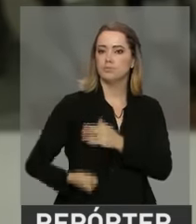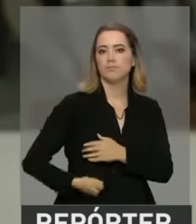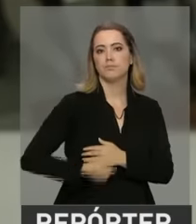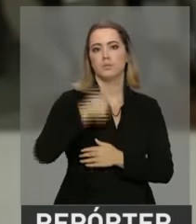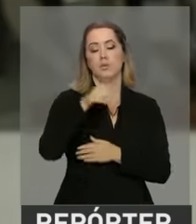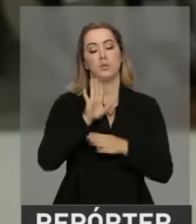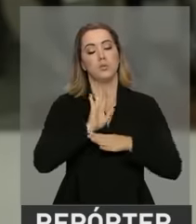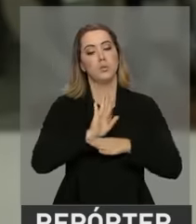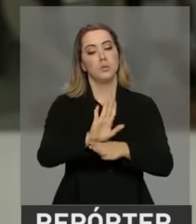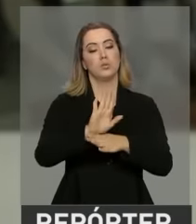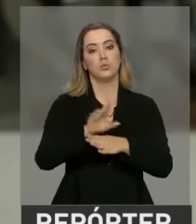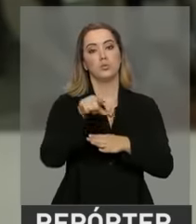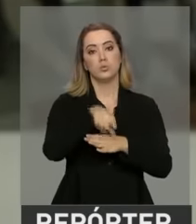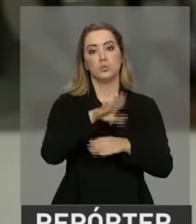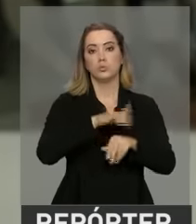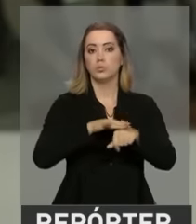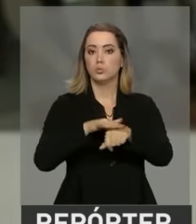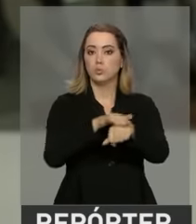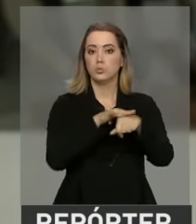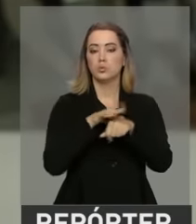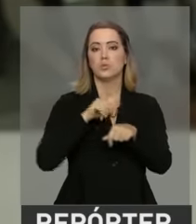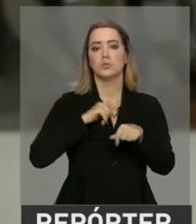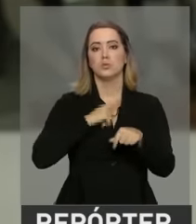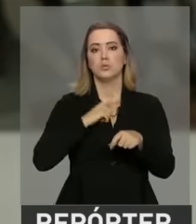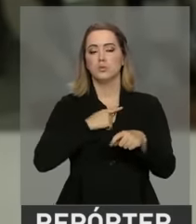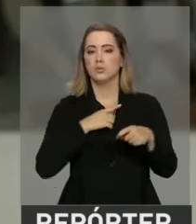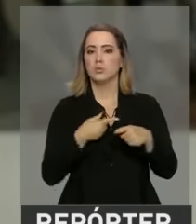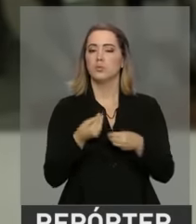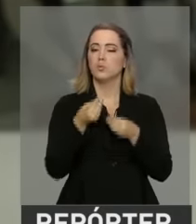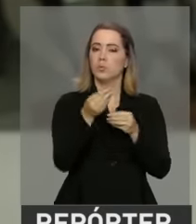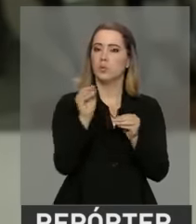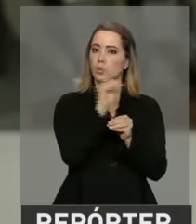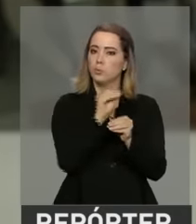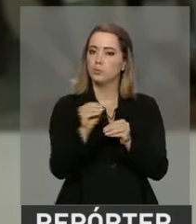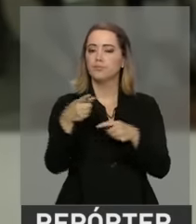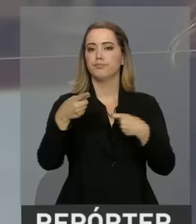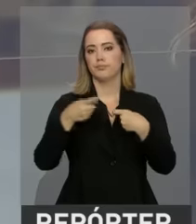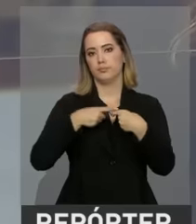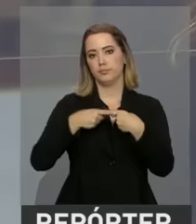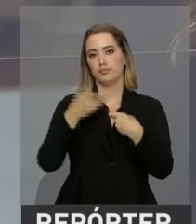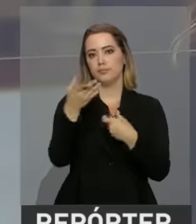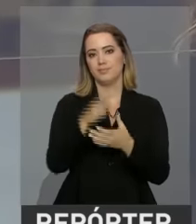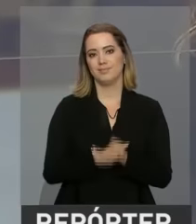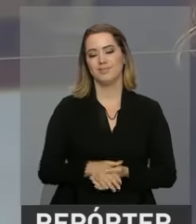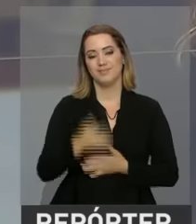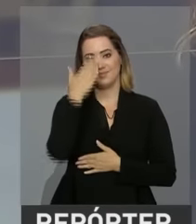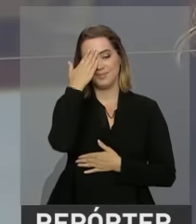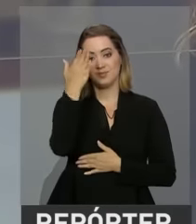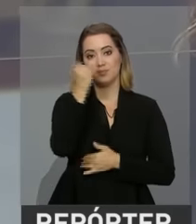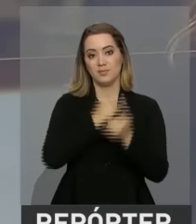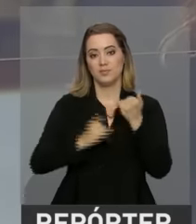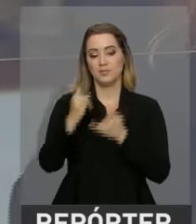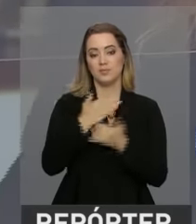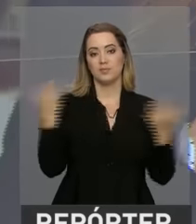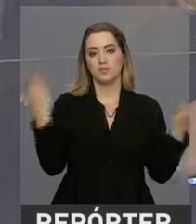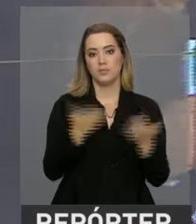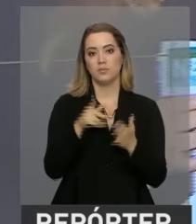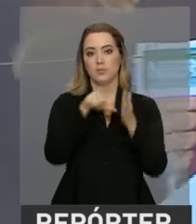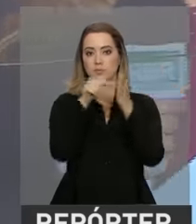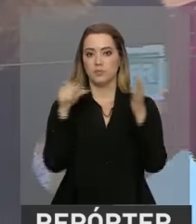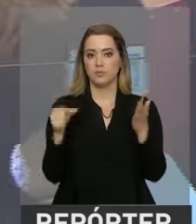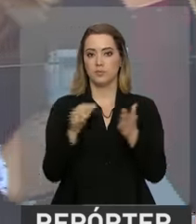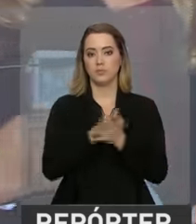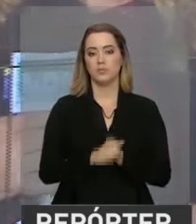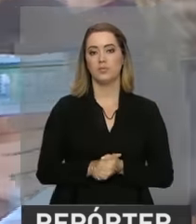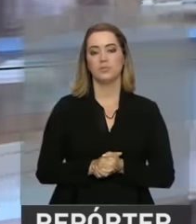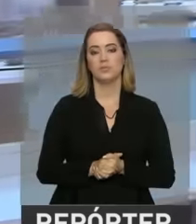auxílios doença e também a realização de Perícias Médicas Jaime Natália Muito obrigado pelas informações ao vivo do Palácio